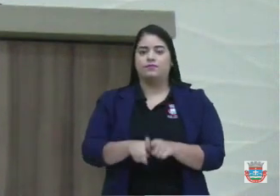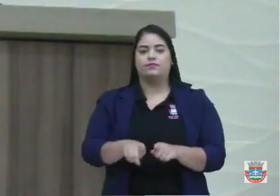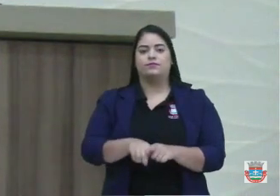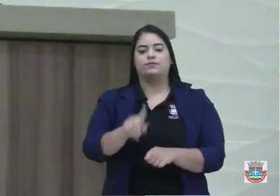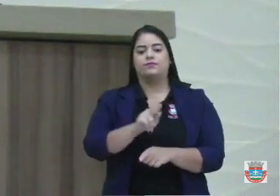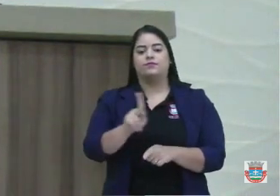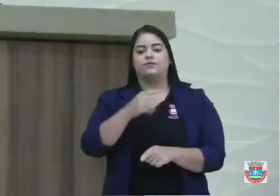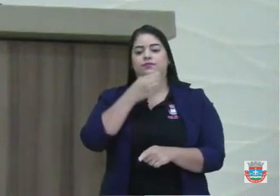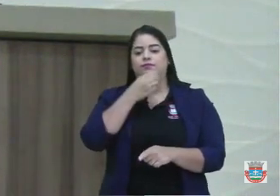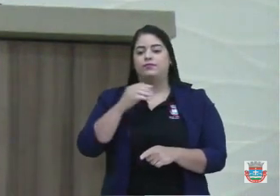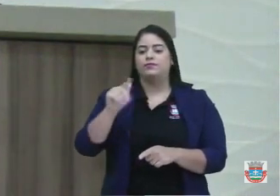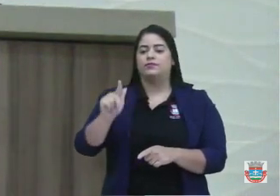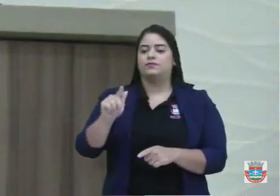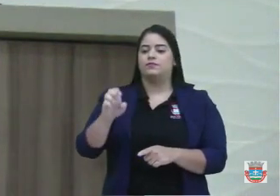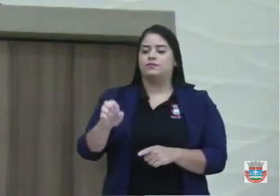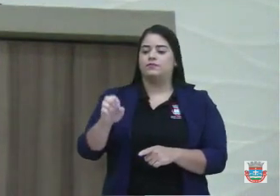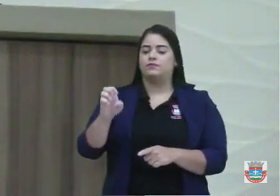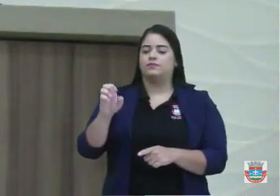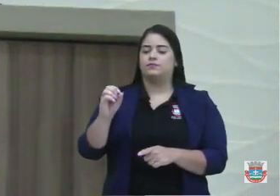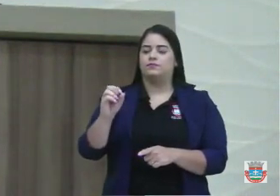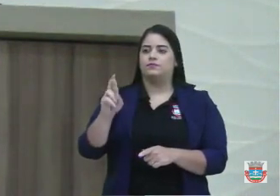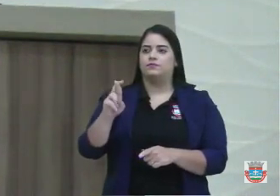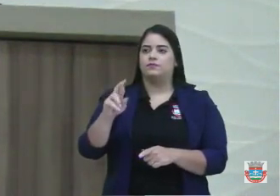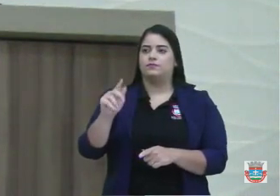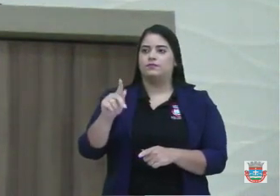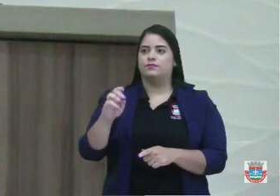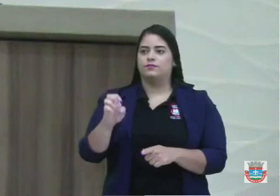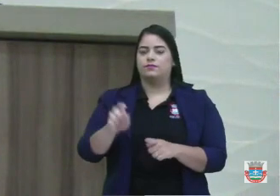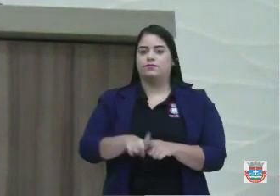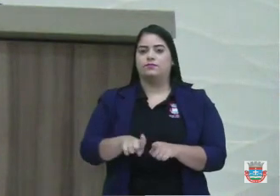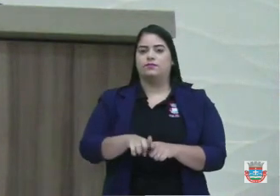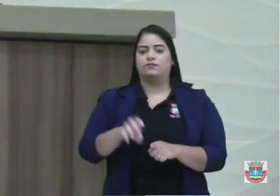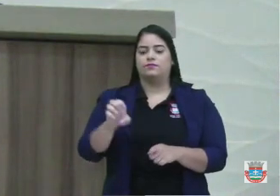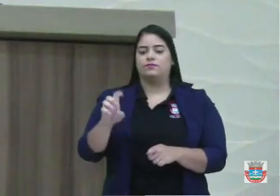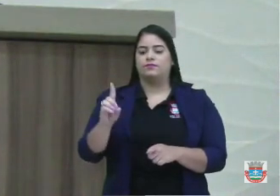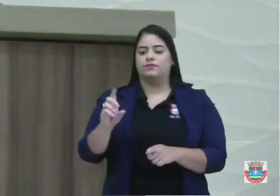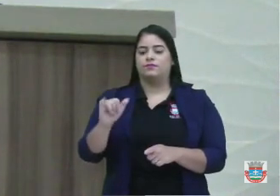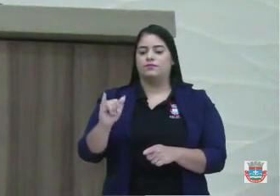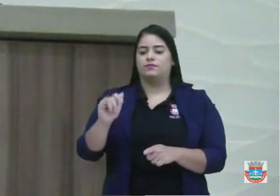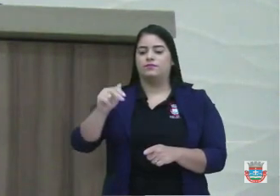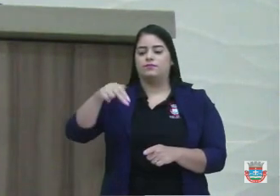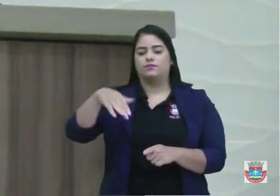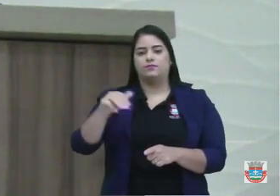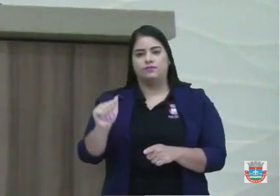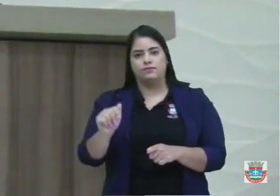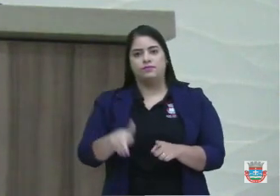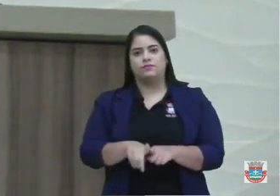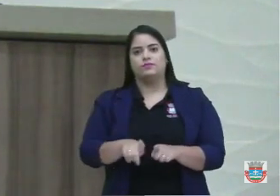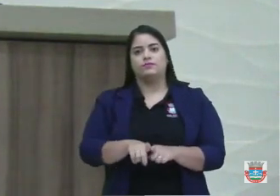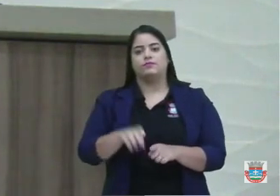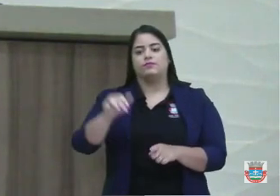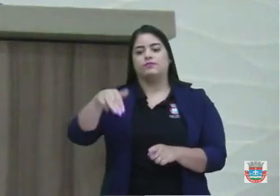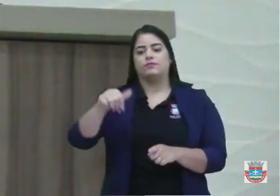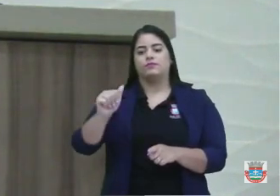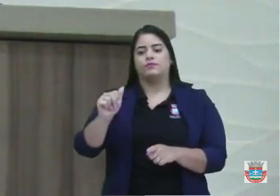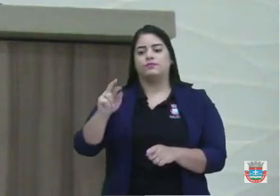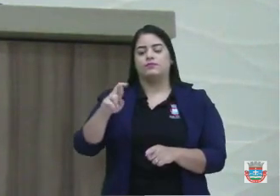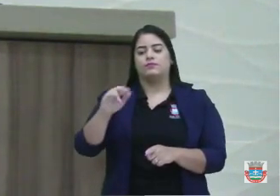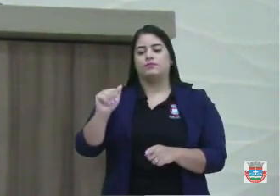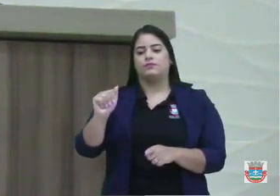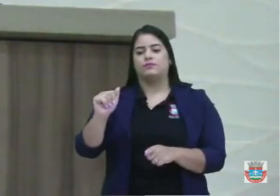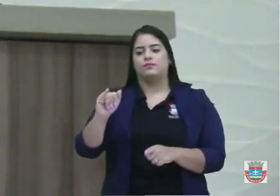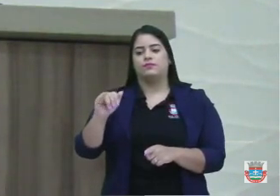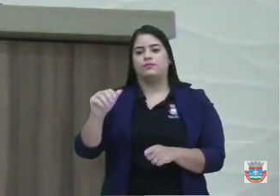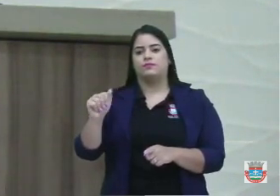George, Solange do Sítio Baixa, Edilma Xavier, Marcos André, dona Nair, que irá completar ano semana que vem,